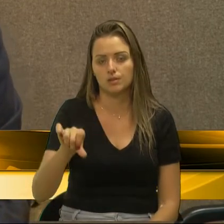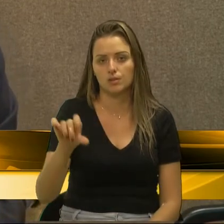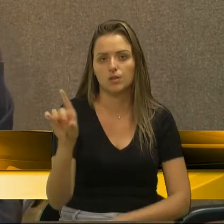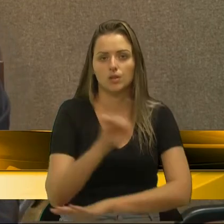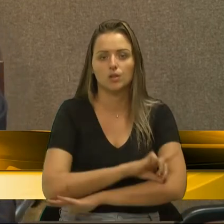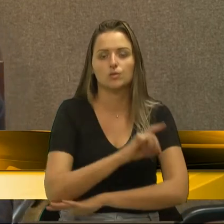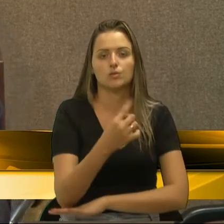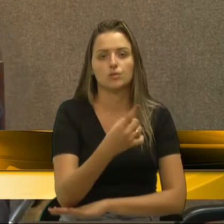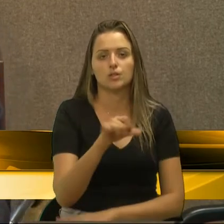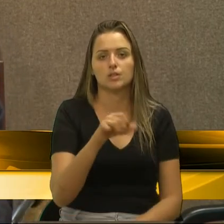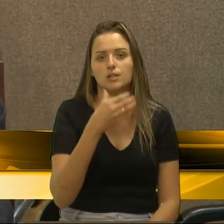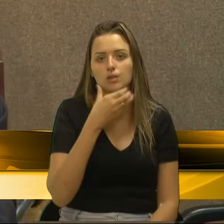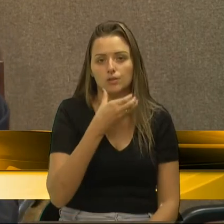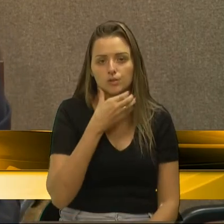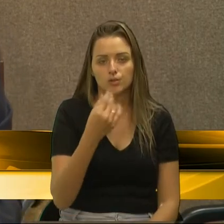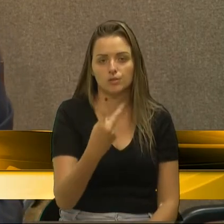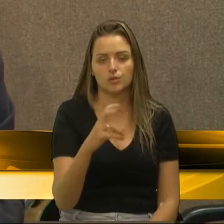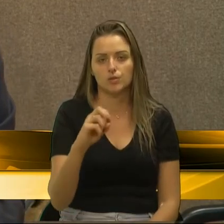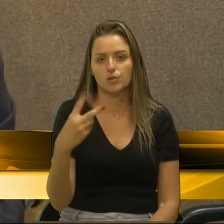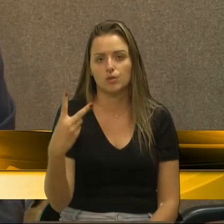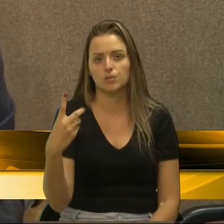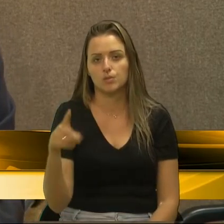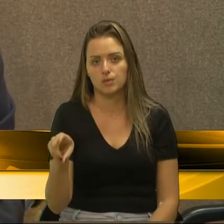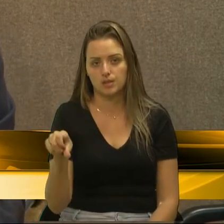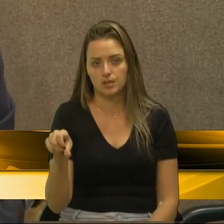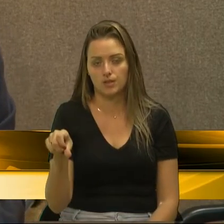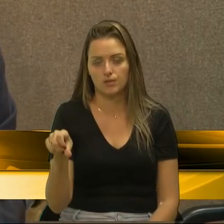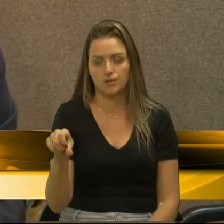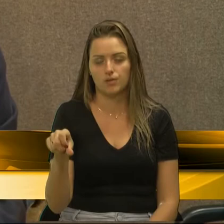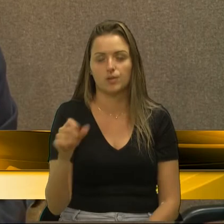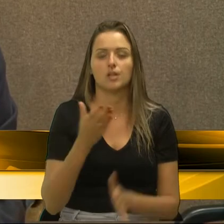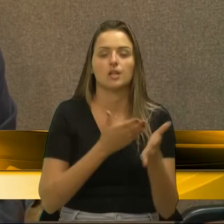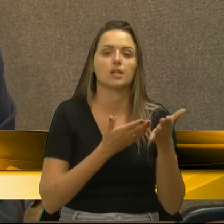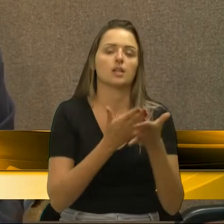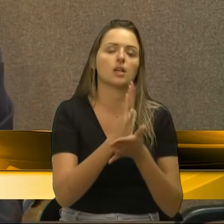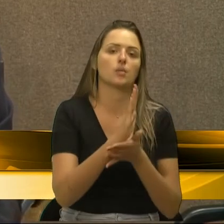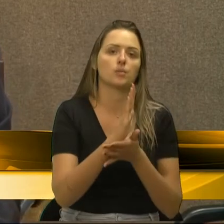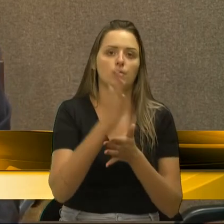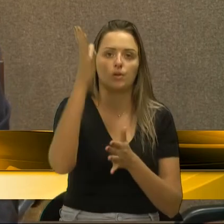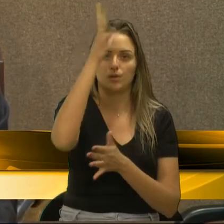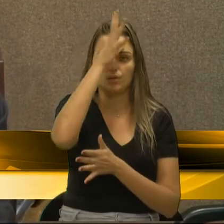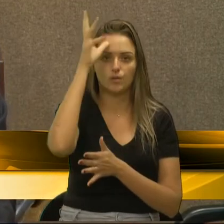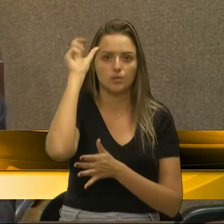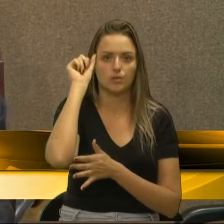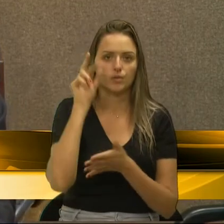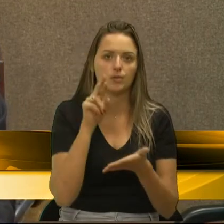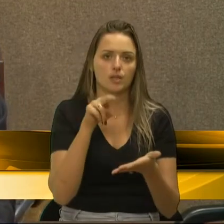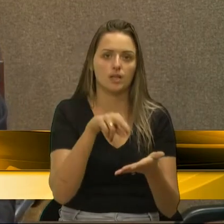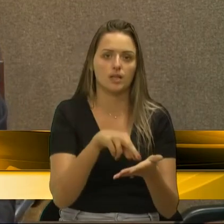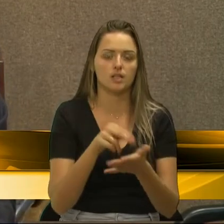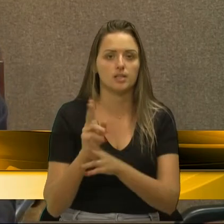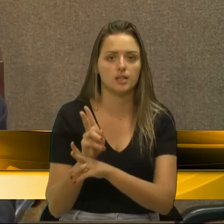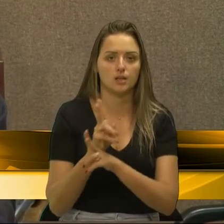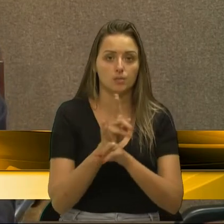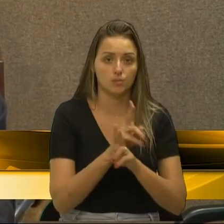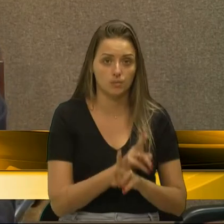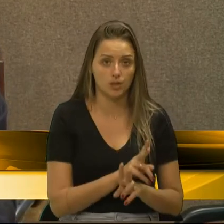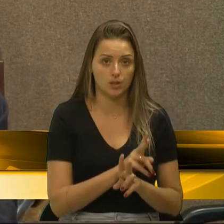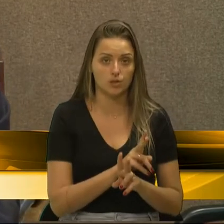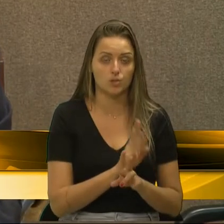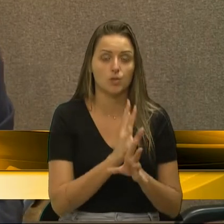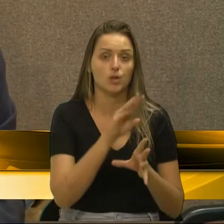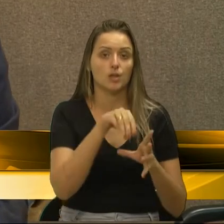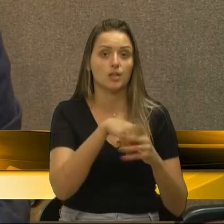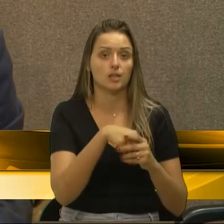8.469, de 19 de dezembro de 2019, que autoriza o Poder Executivo a realizar operação de crédito